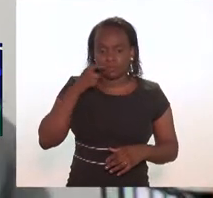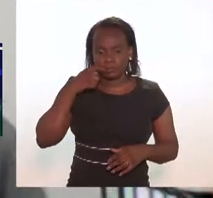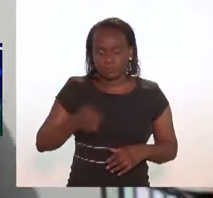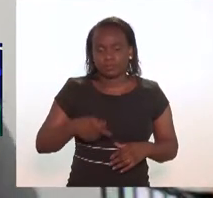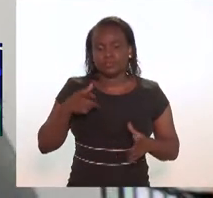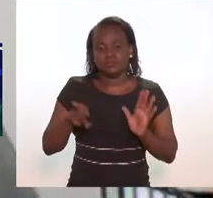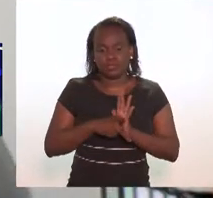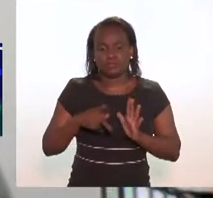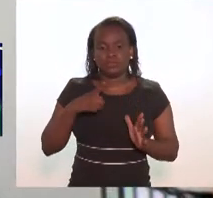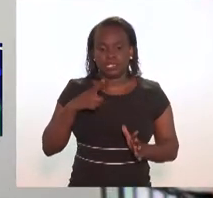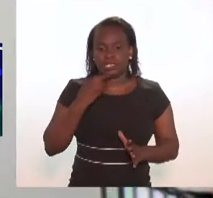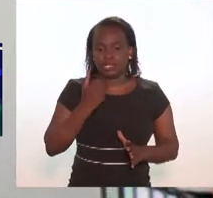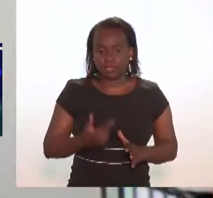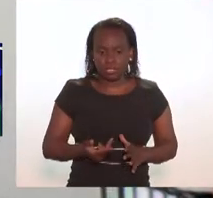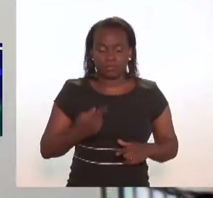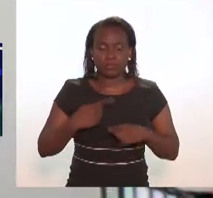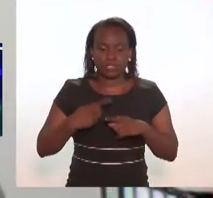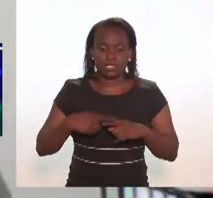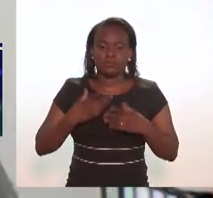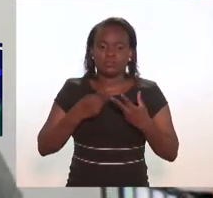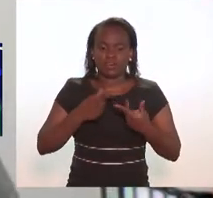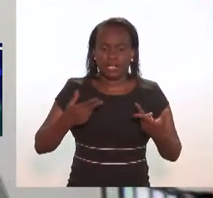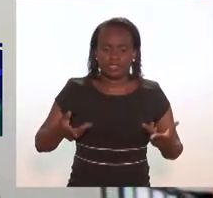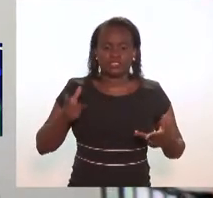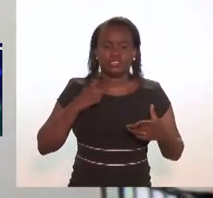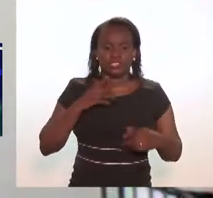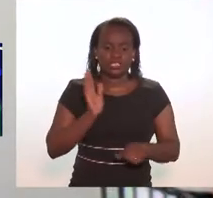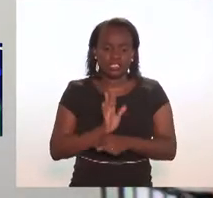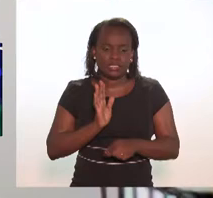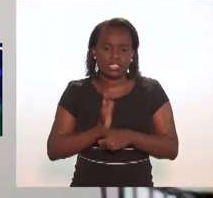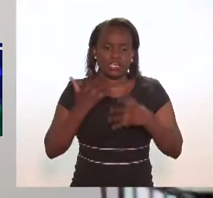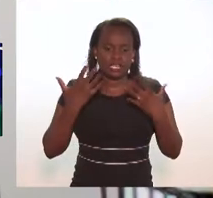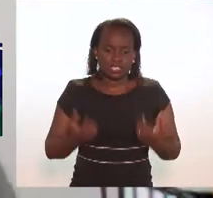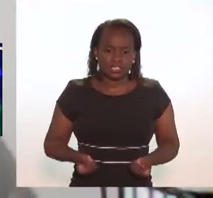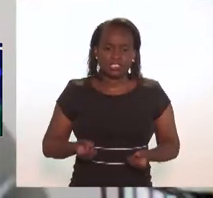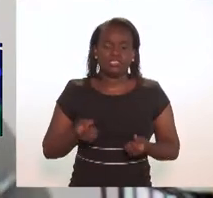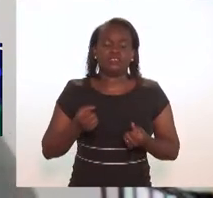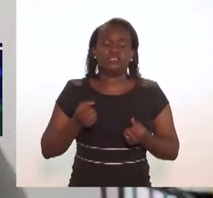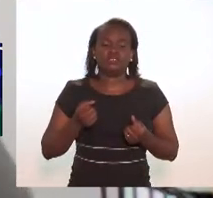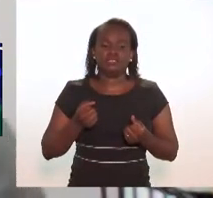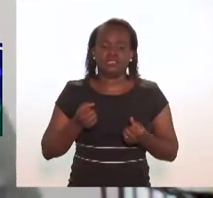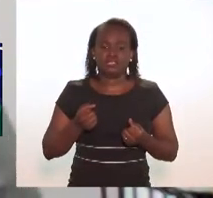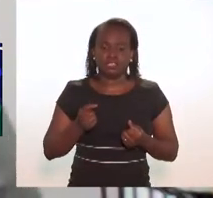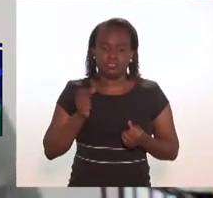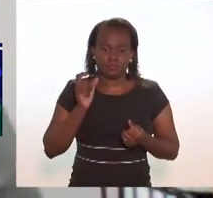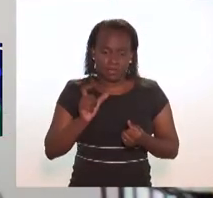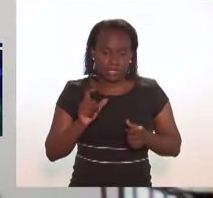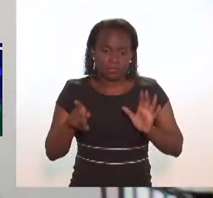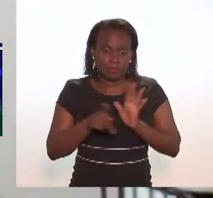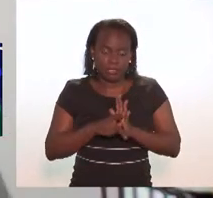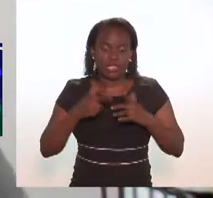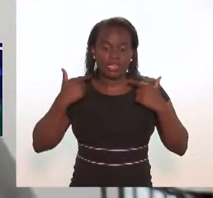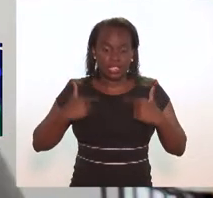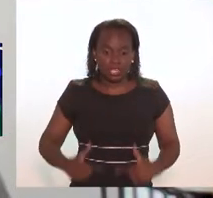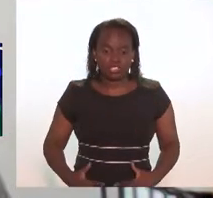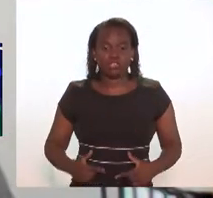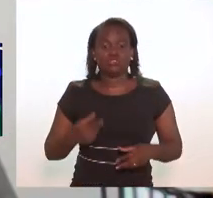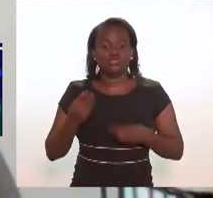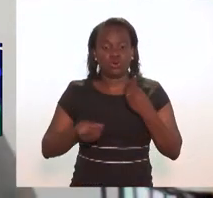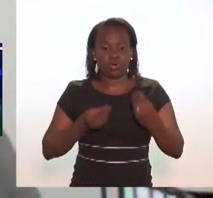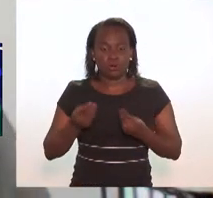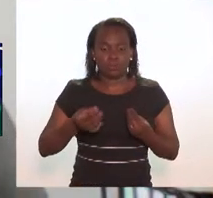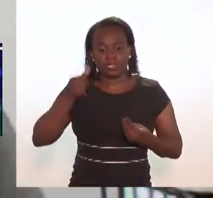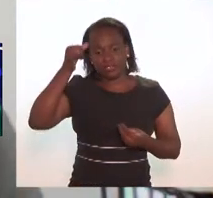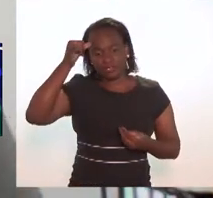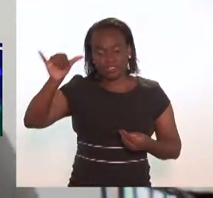Por isso, vários linguistas defendem a adoção e o desenvolvimento da linguagem neutra como uma forma